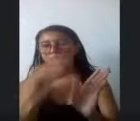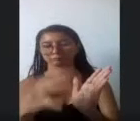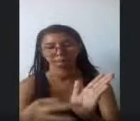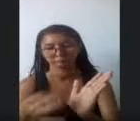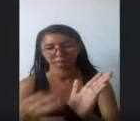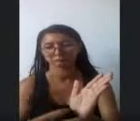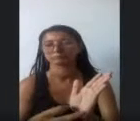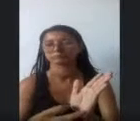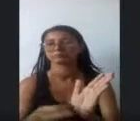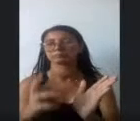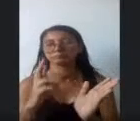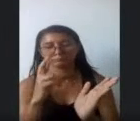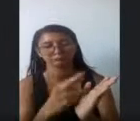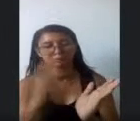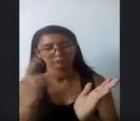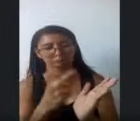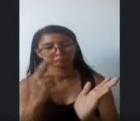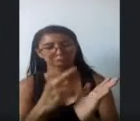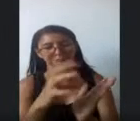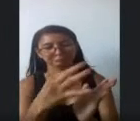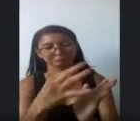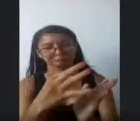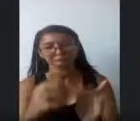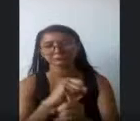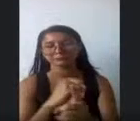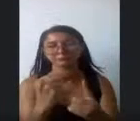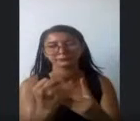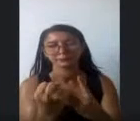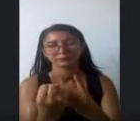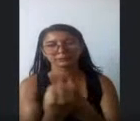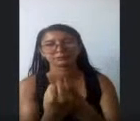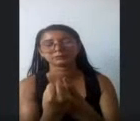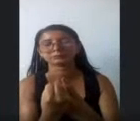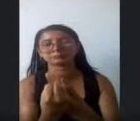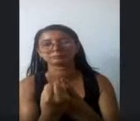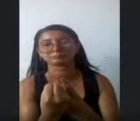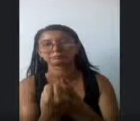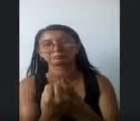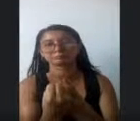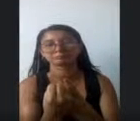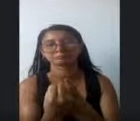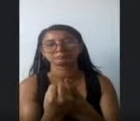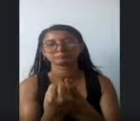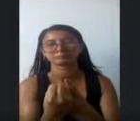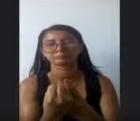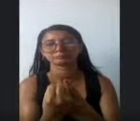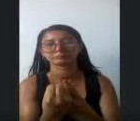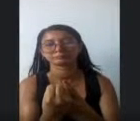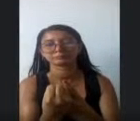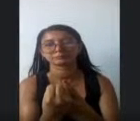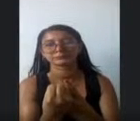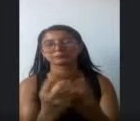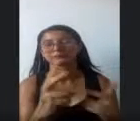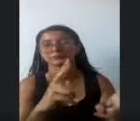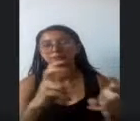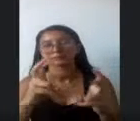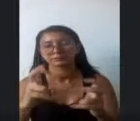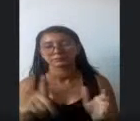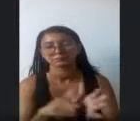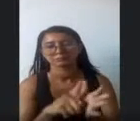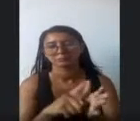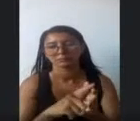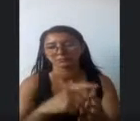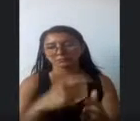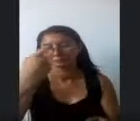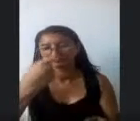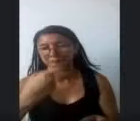respondiam um questionário sociodemográfico sobre as condições demográficas e também sobre as questões relacionadas ao comportamento